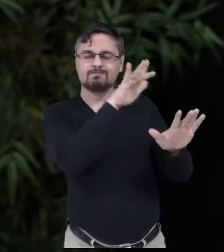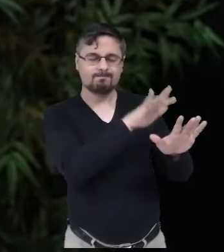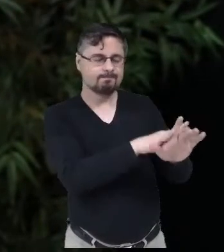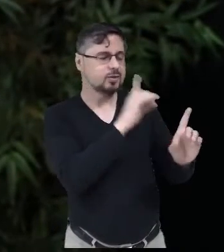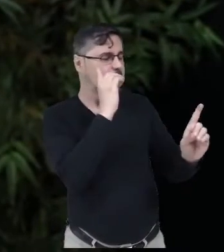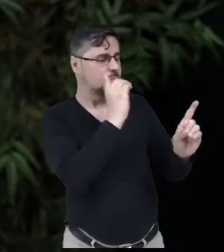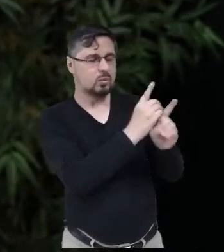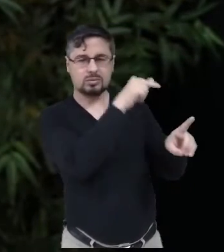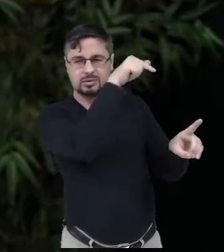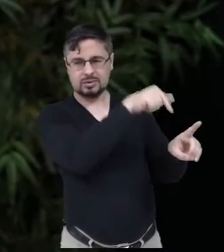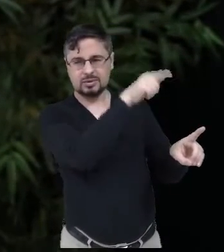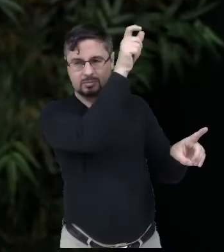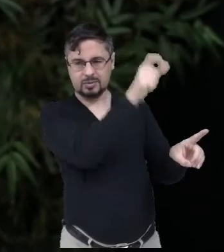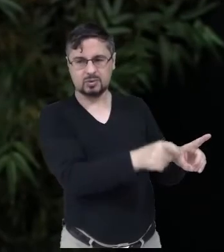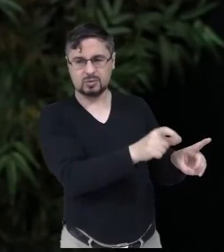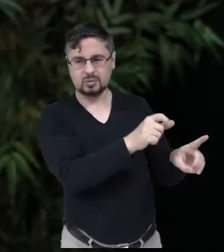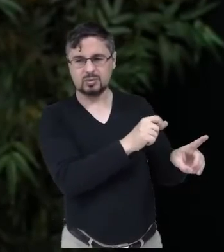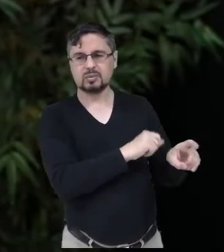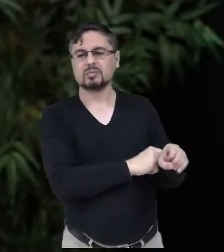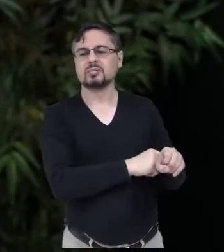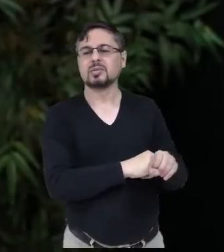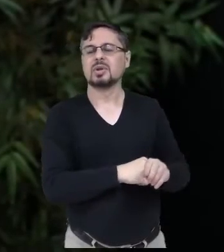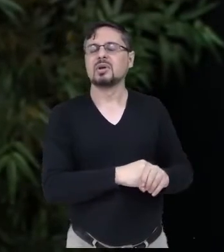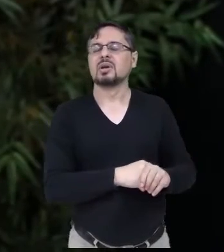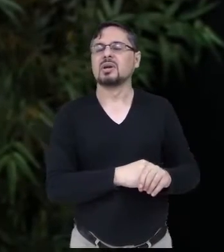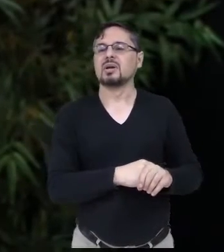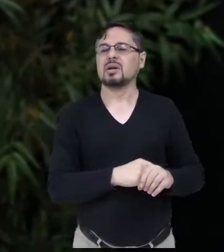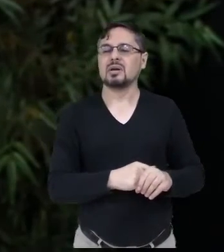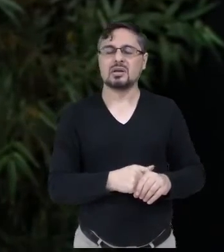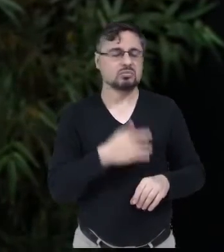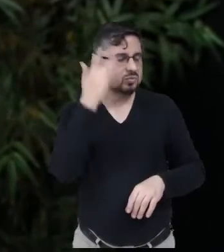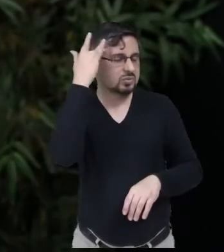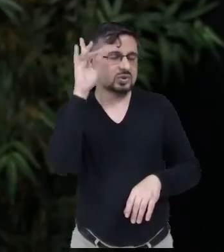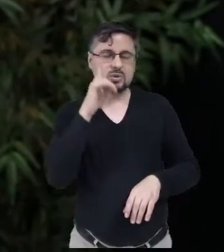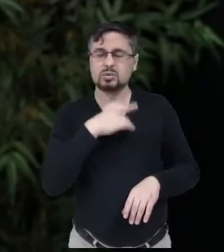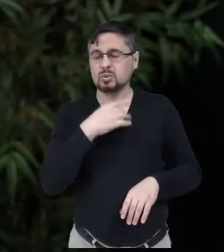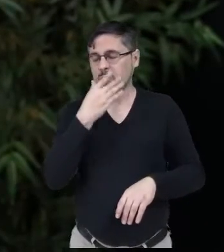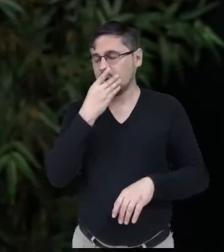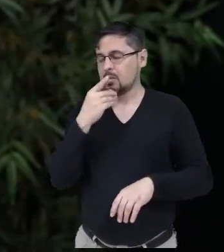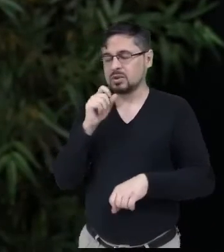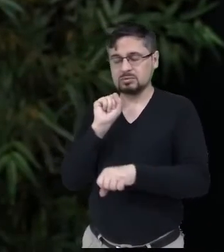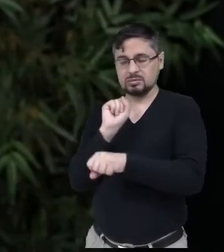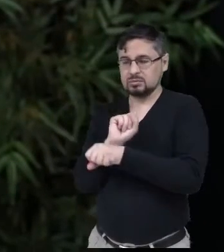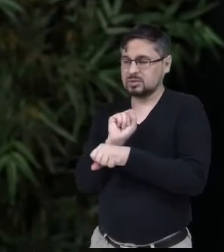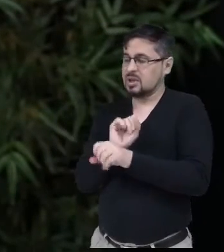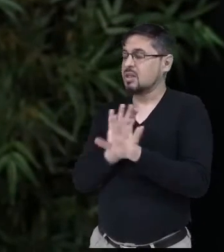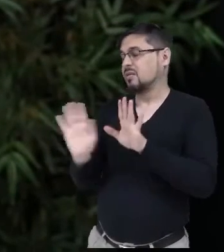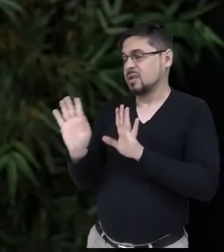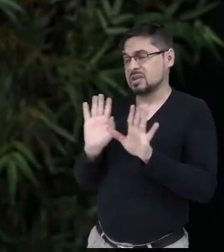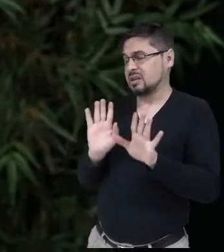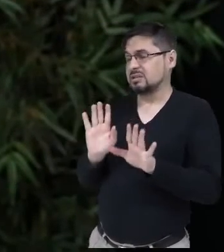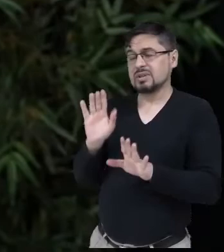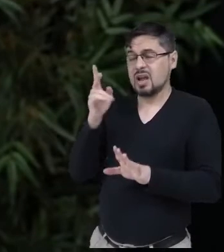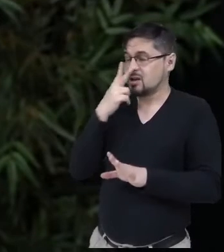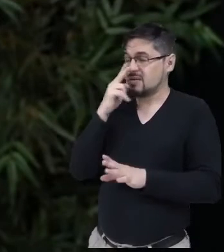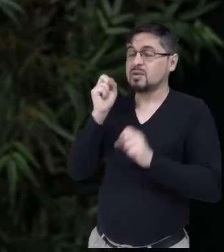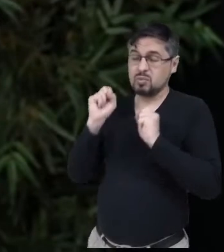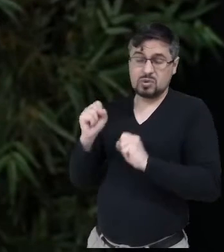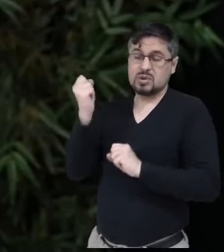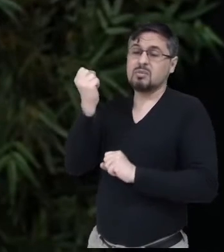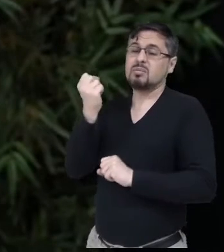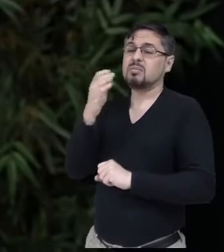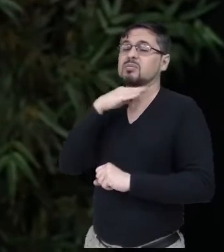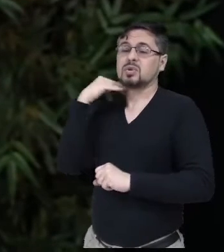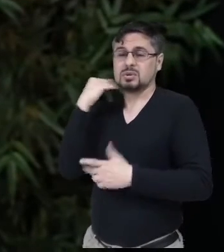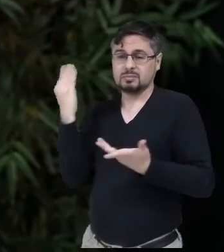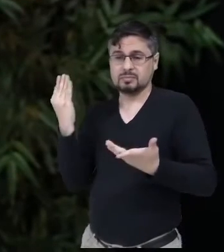encontro desse homem. E eu não sei o que aquele leproso esperava. Provavelmente ele esperava até ser executado, mas imagine a sua surpresa